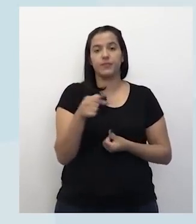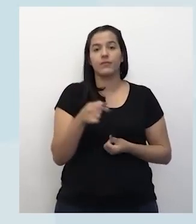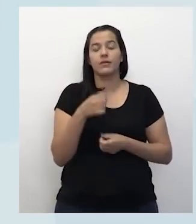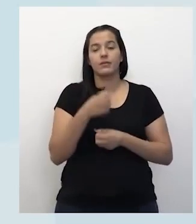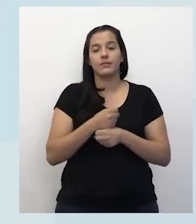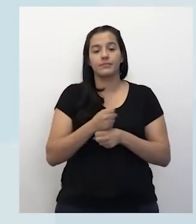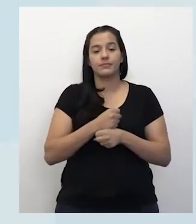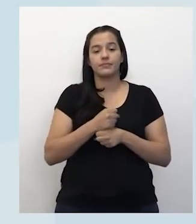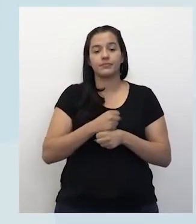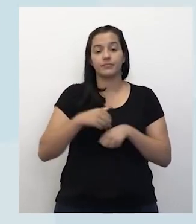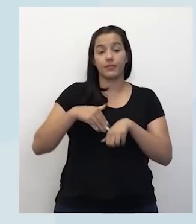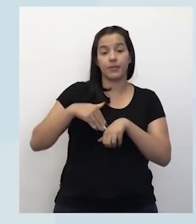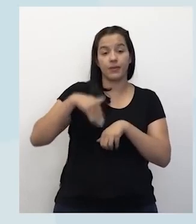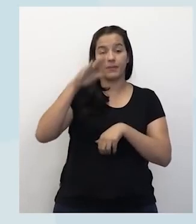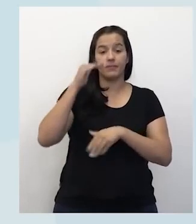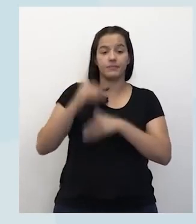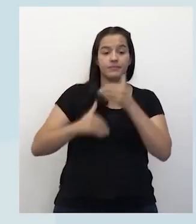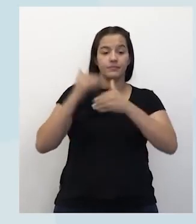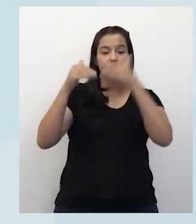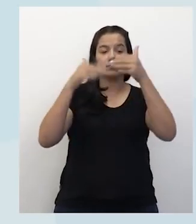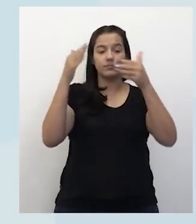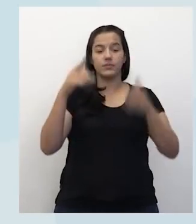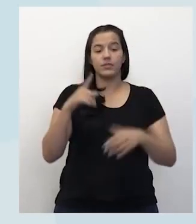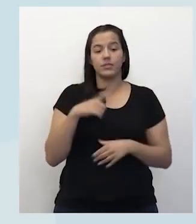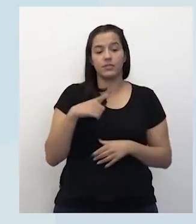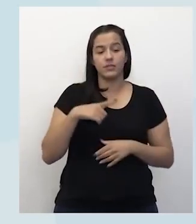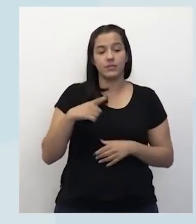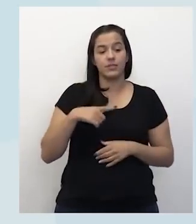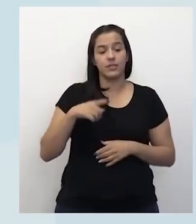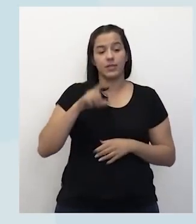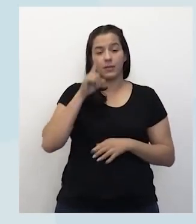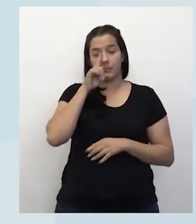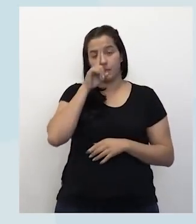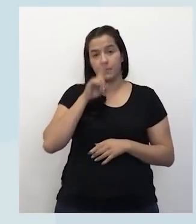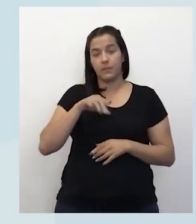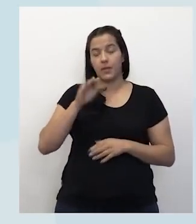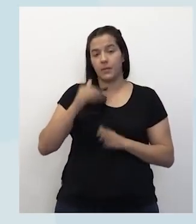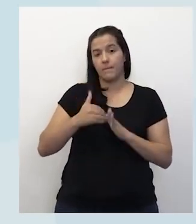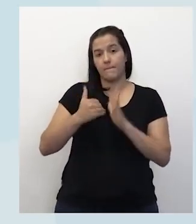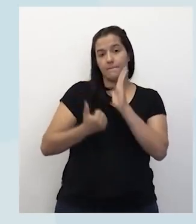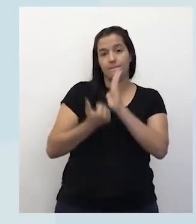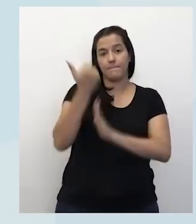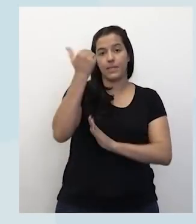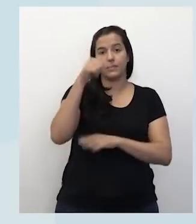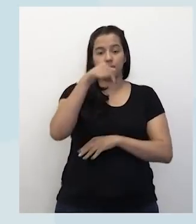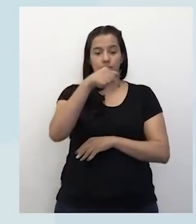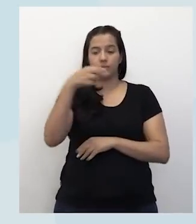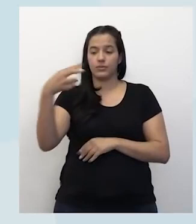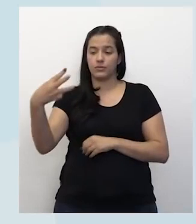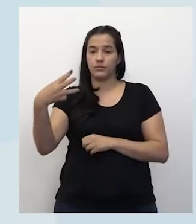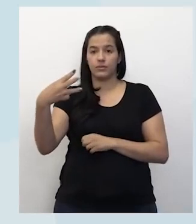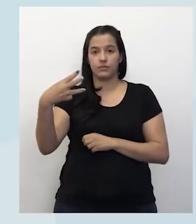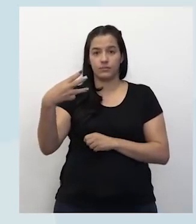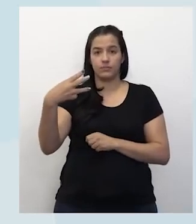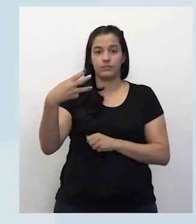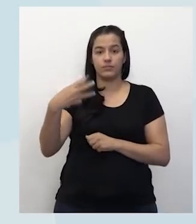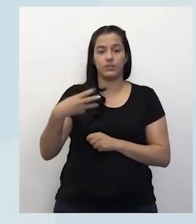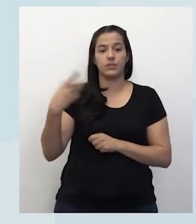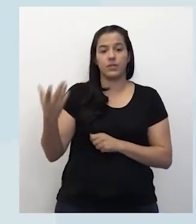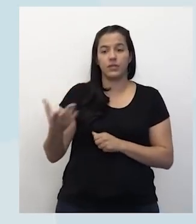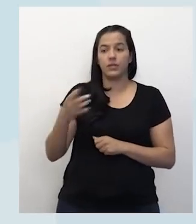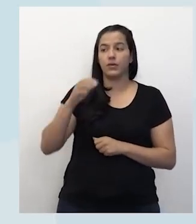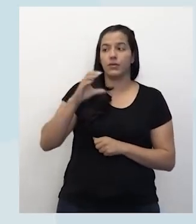aí denominados mais desenvolvidos estão numa faixa superior aí, acima de 73 anos, né? Então está lá o